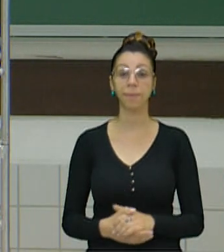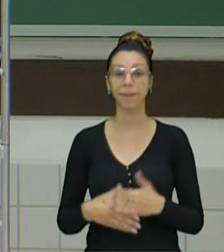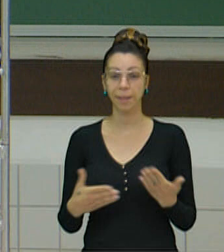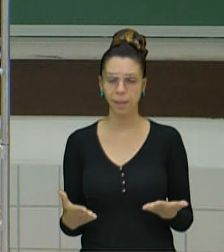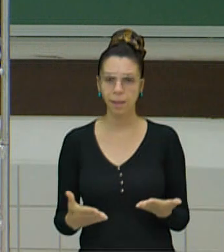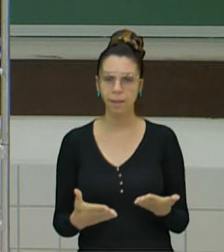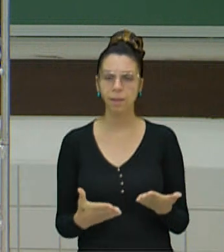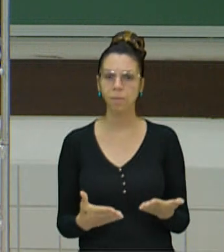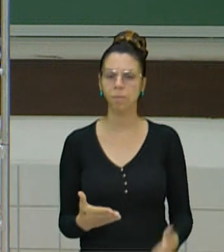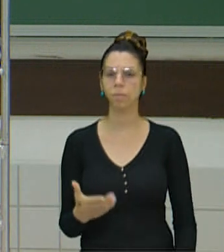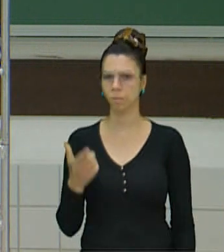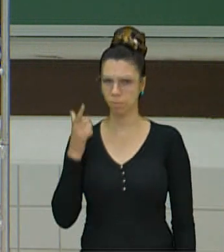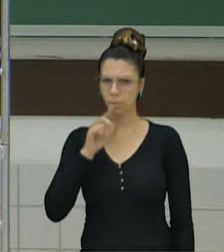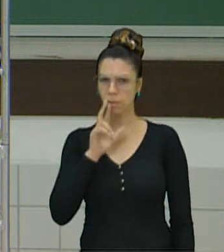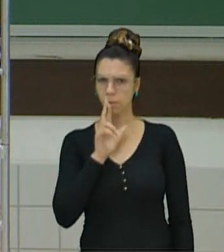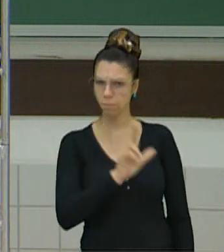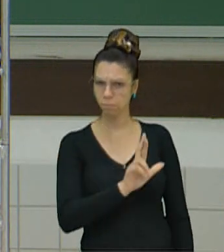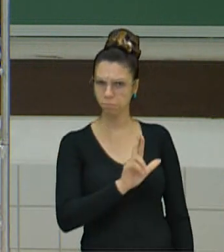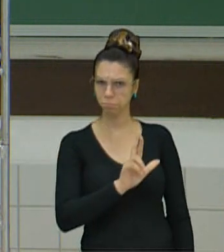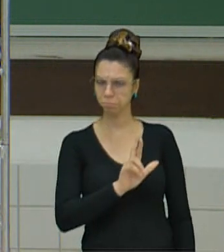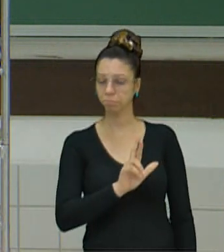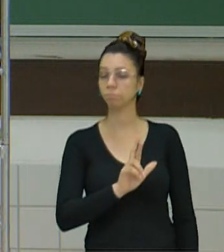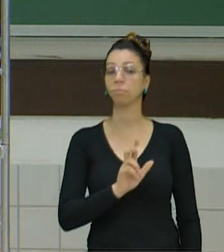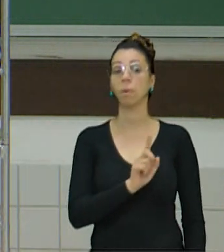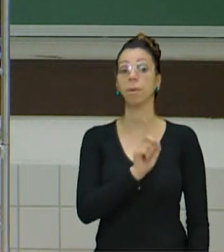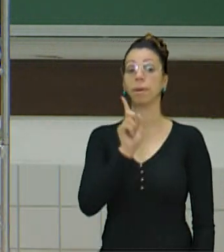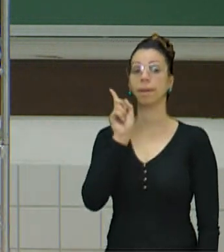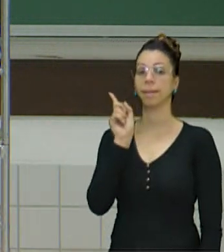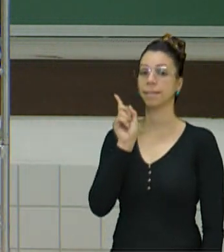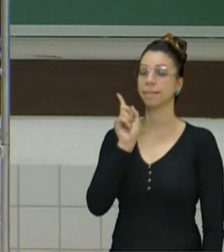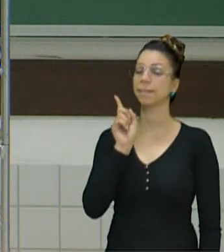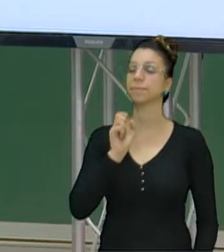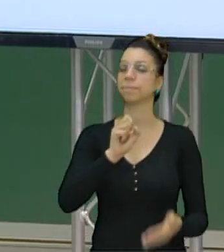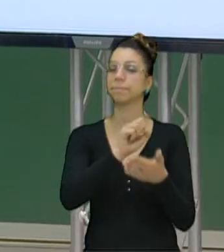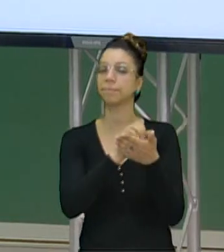E aí, galerinha, conseguiram resolver? Essa questão tá o quê?